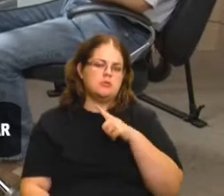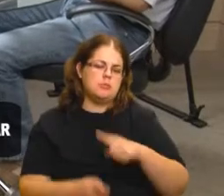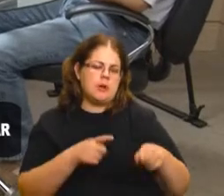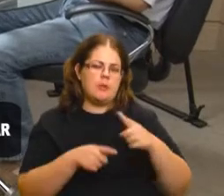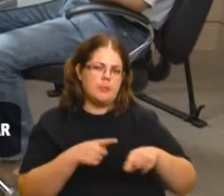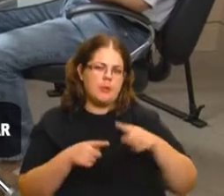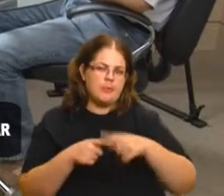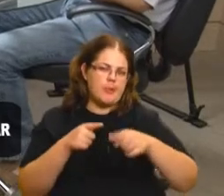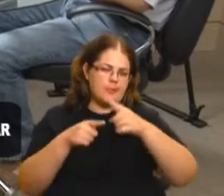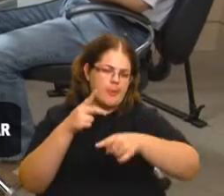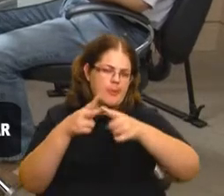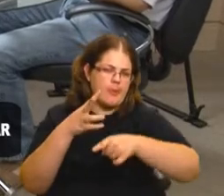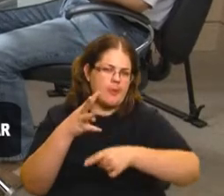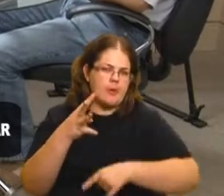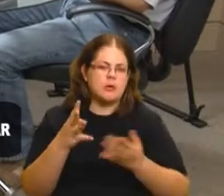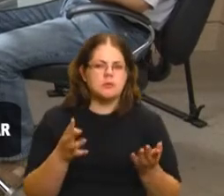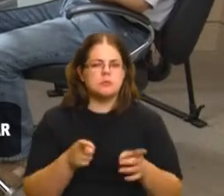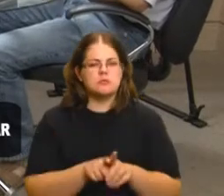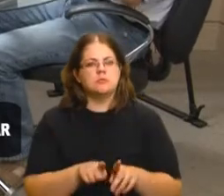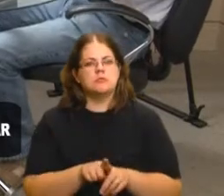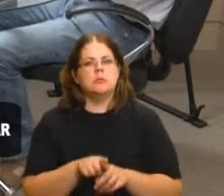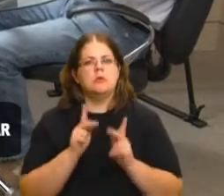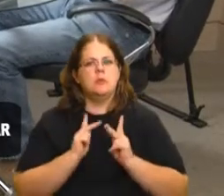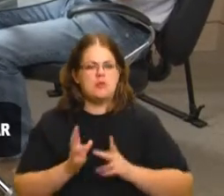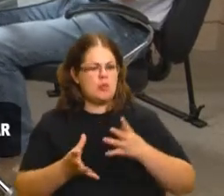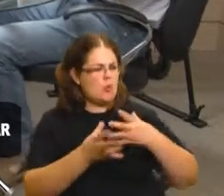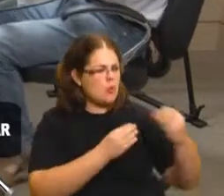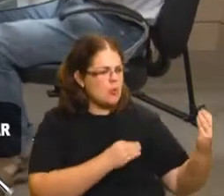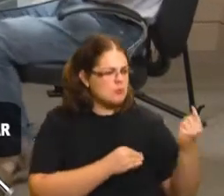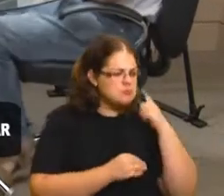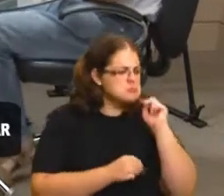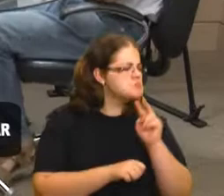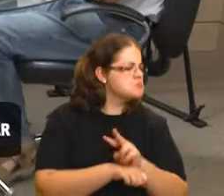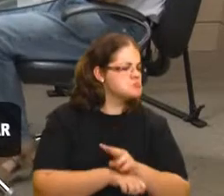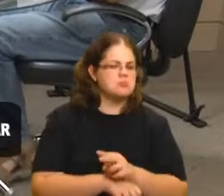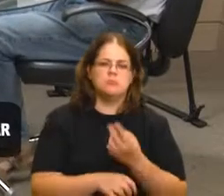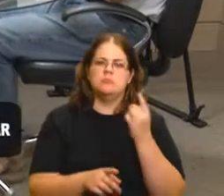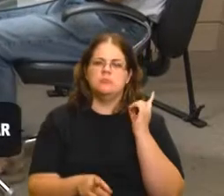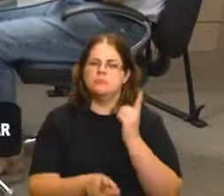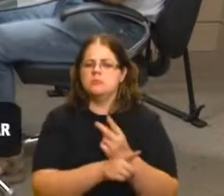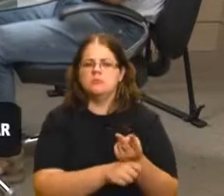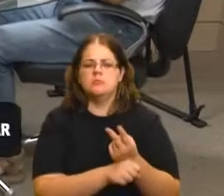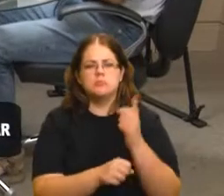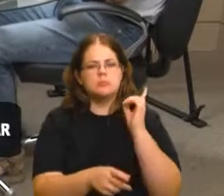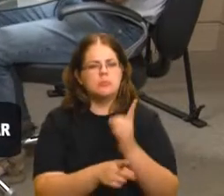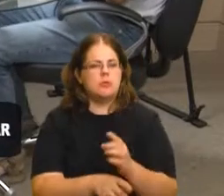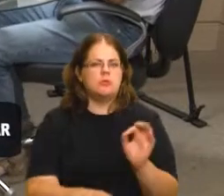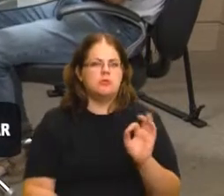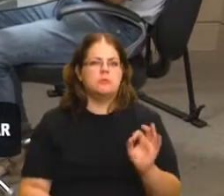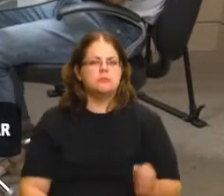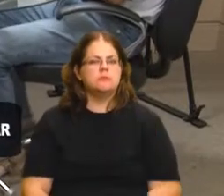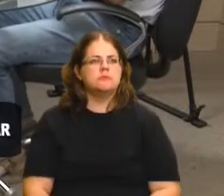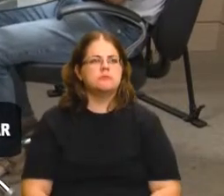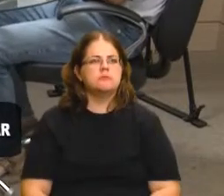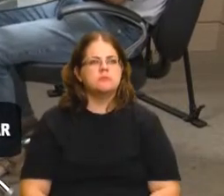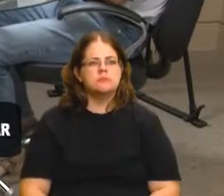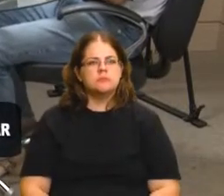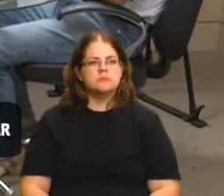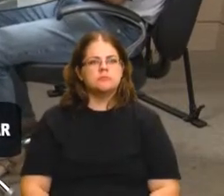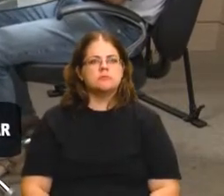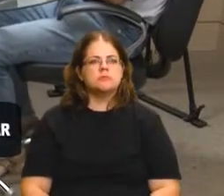a morte de pessoas... o desaparecimento de pessoas. Isso é... Quer dizer,